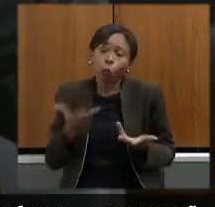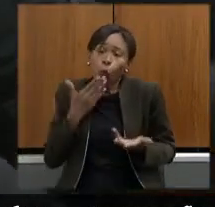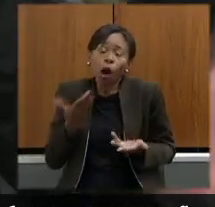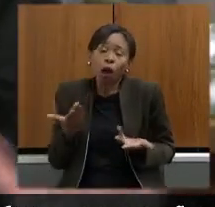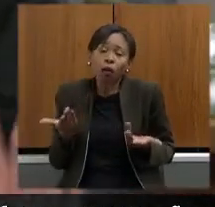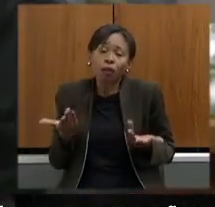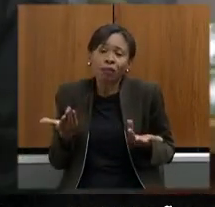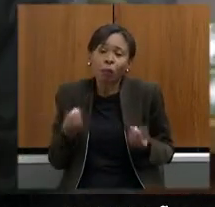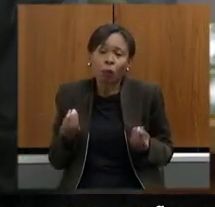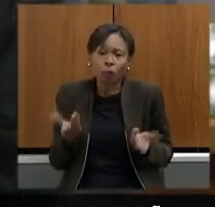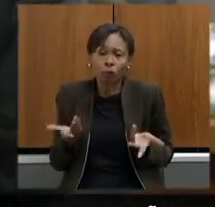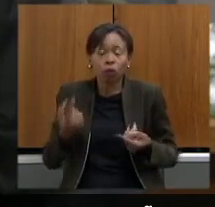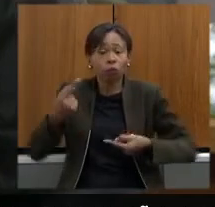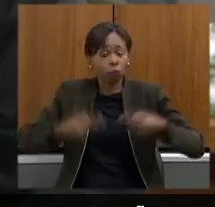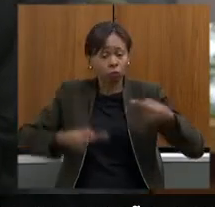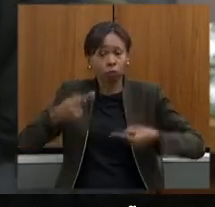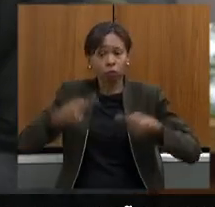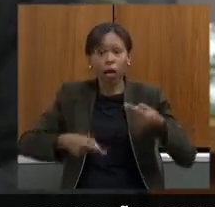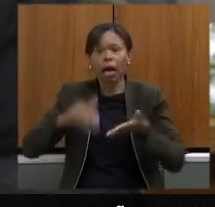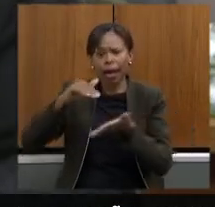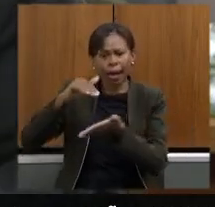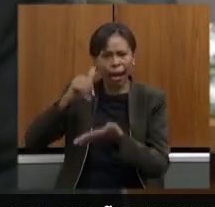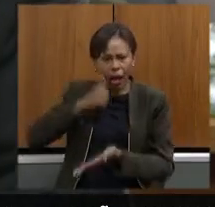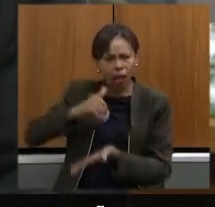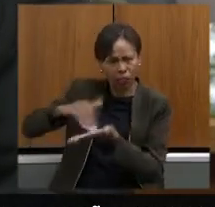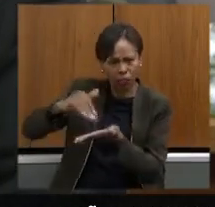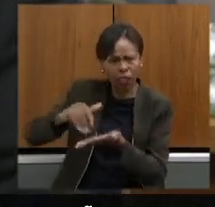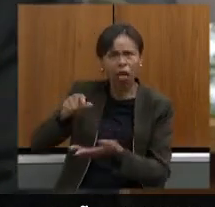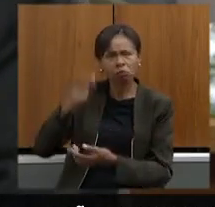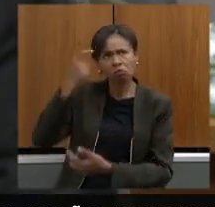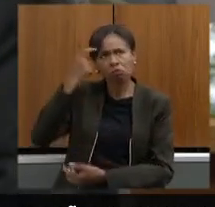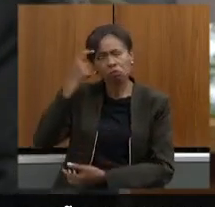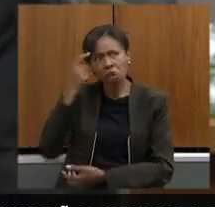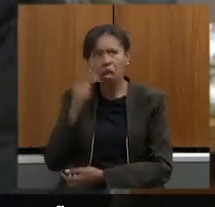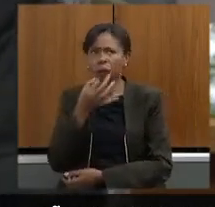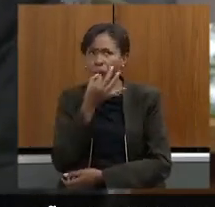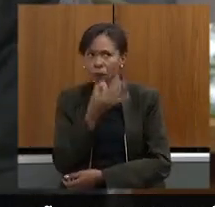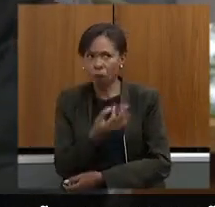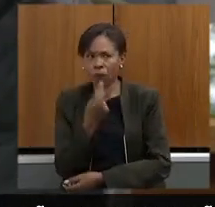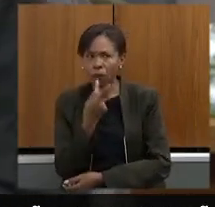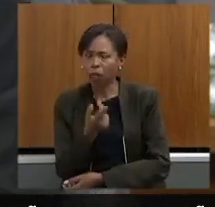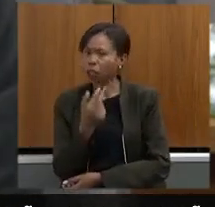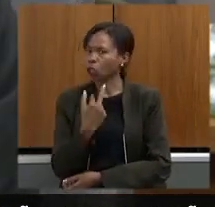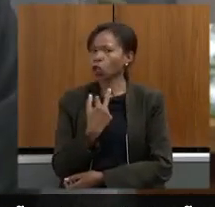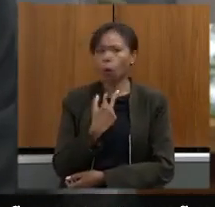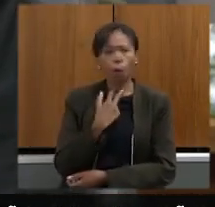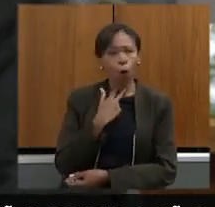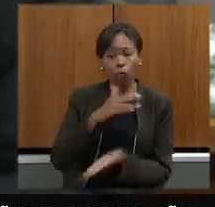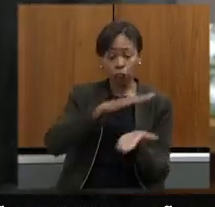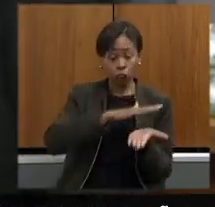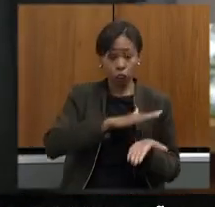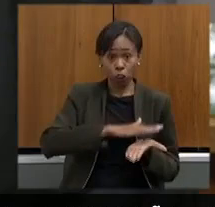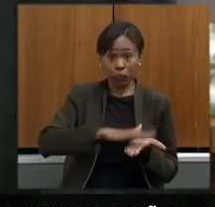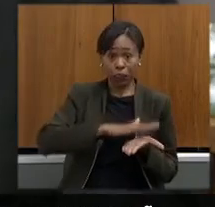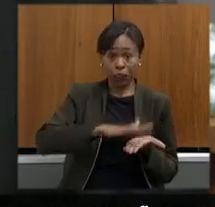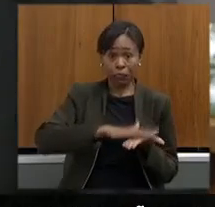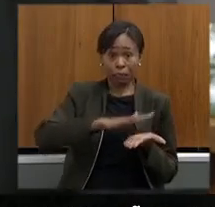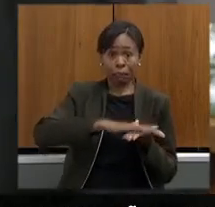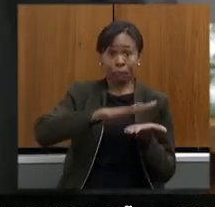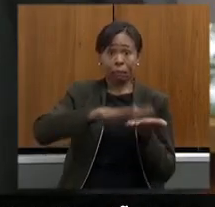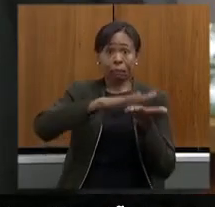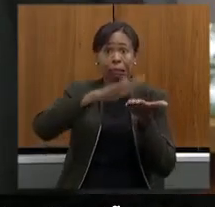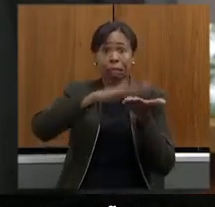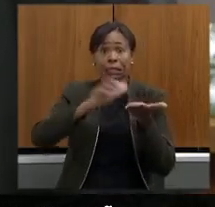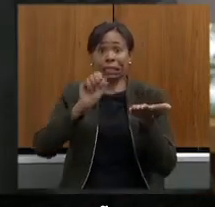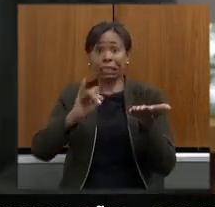porque a secretária tem um raciocínio lógico nós não podemos ampliar despesa sem ter